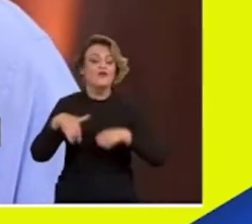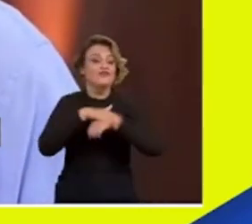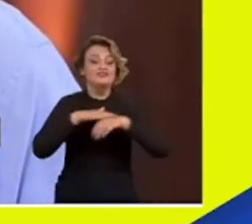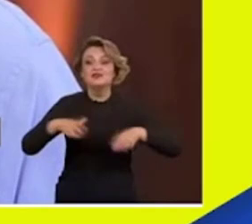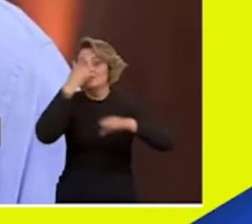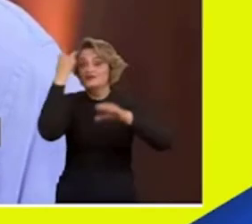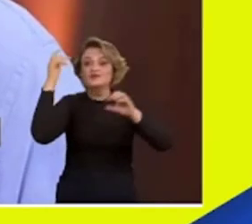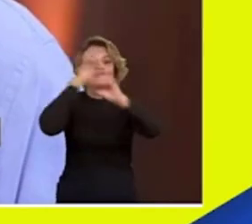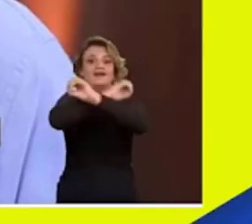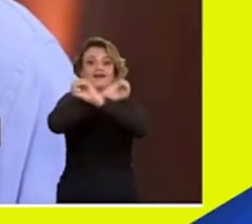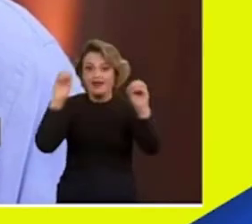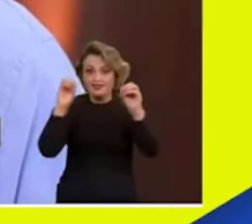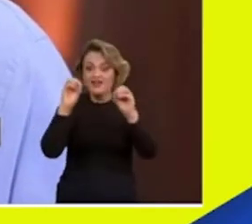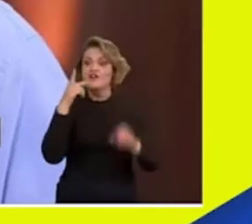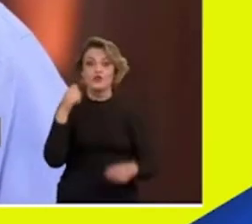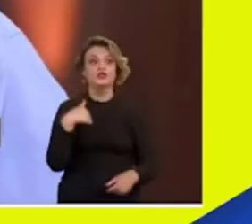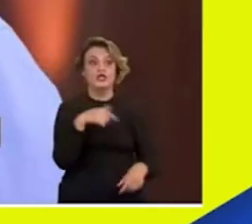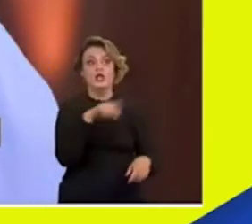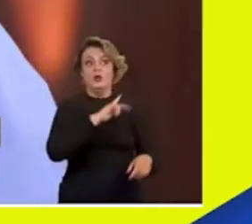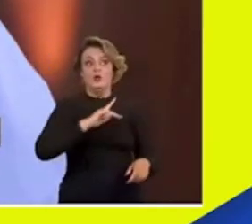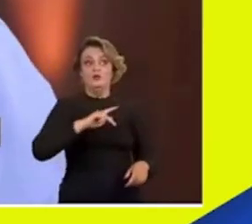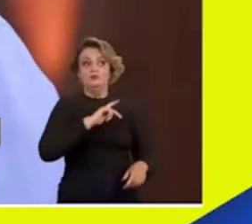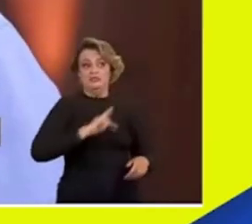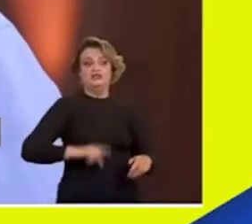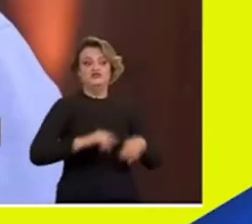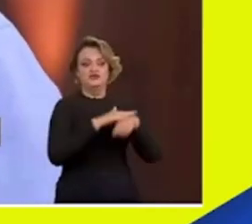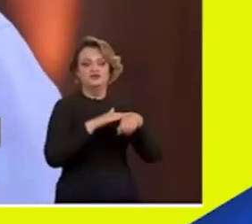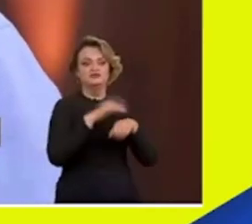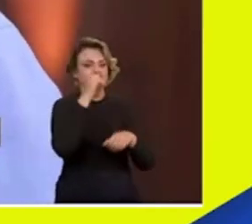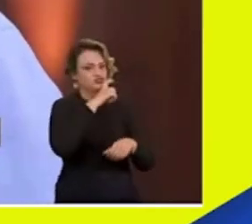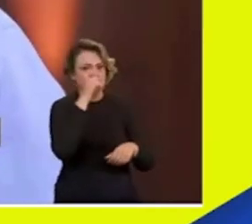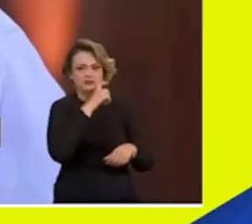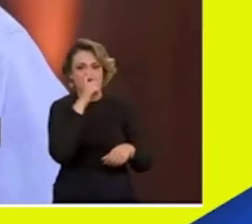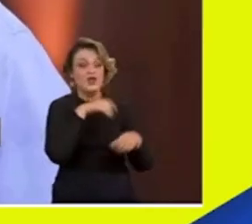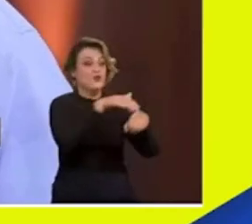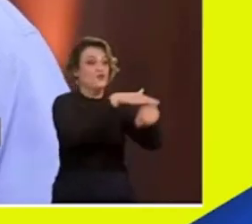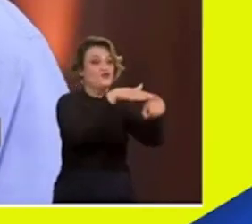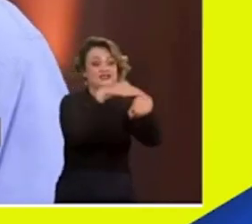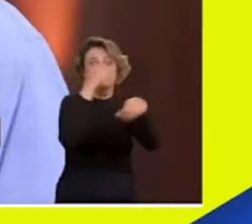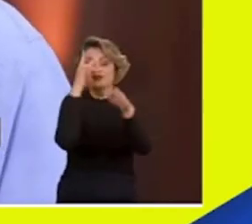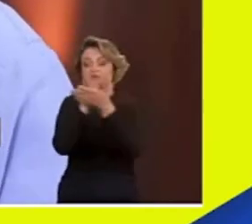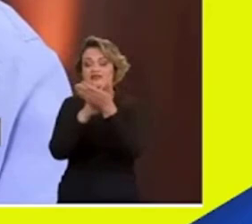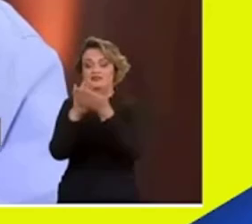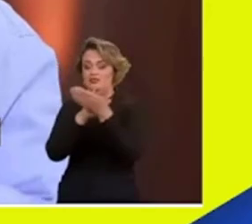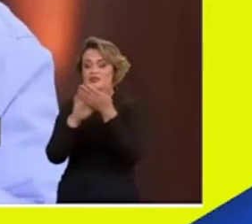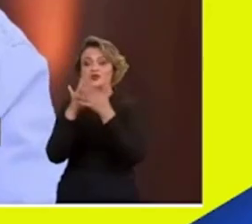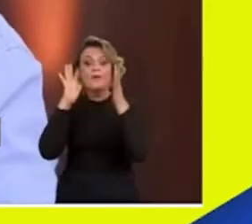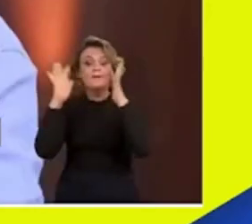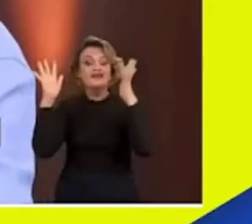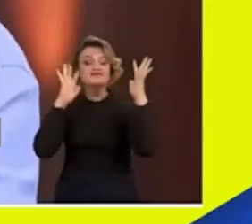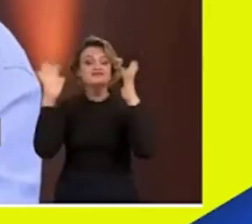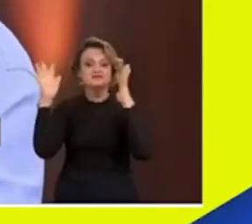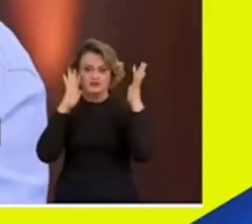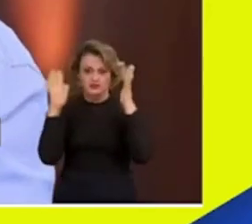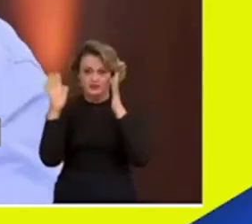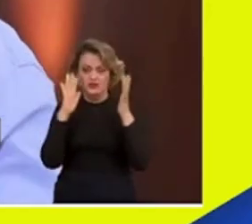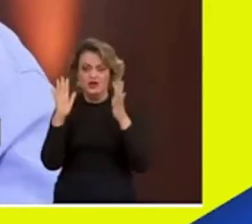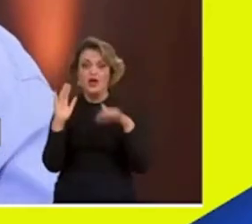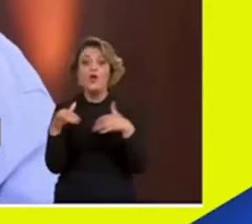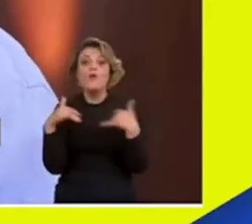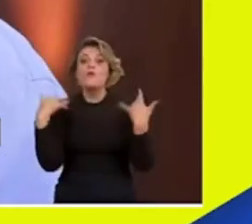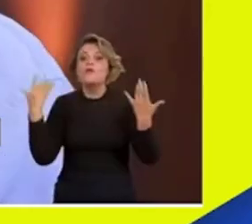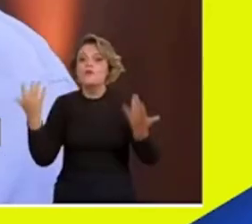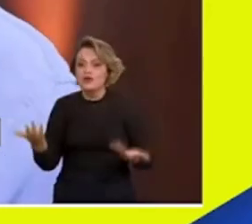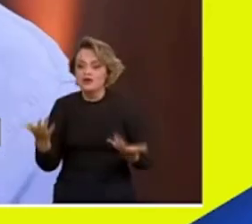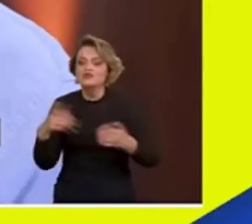falando que conversou com o presidente, é mentira. É mentira. Quando eu conversar, eu terei todo interesse, senhor, que a imprensa